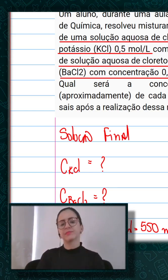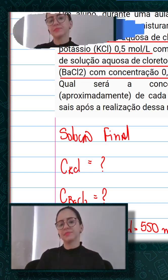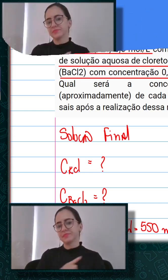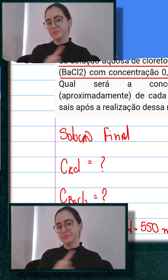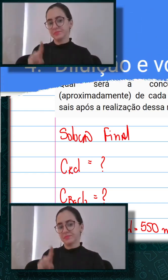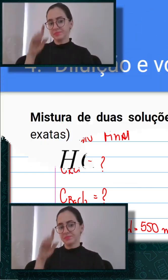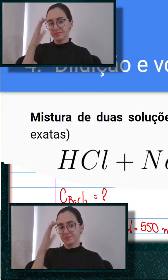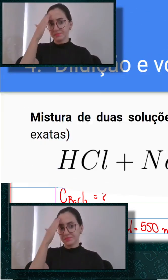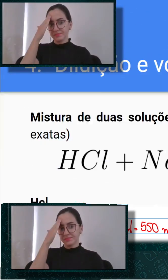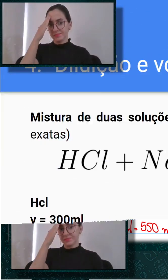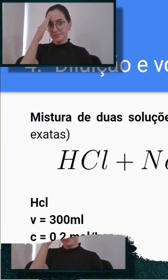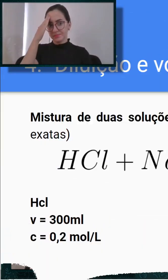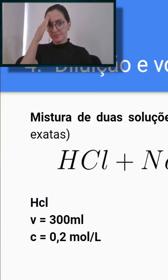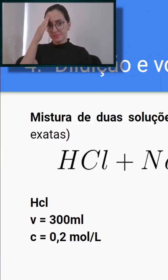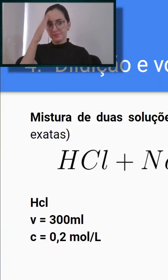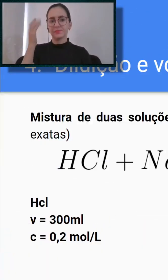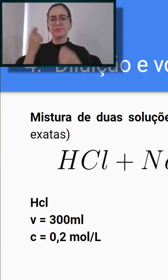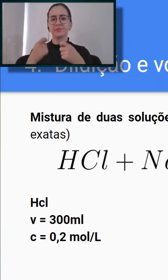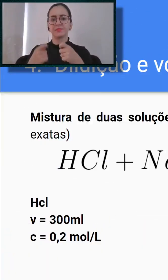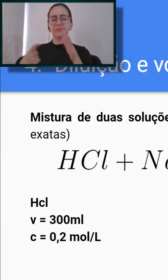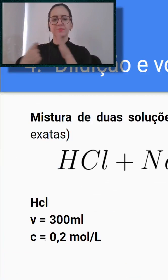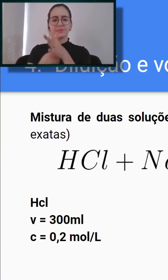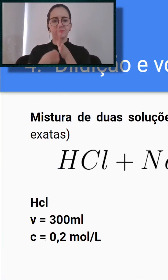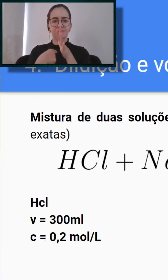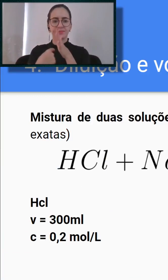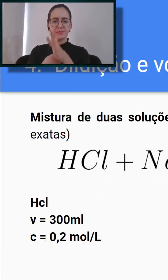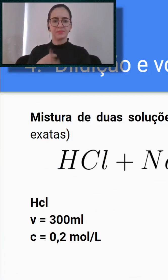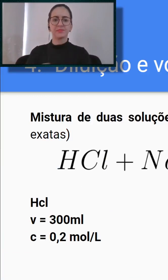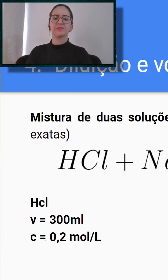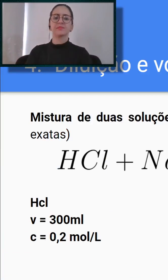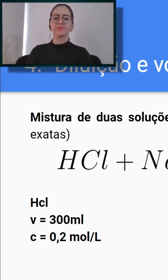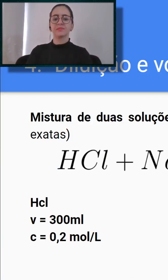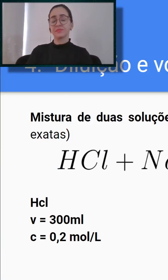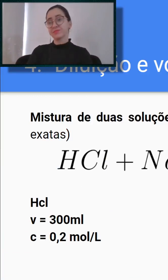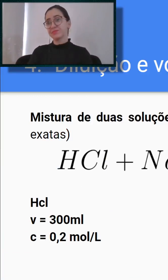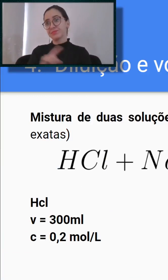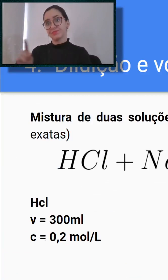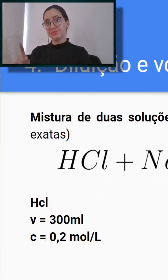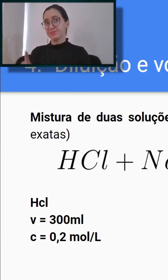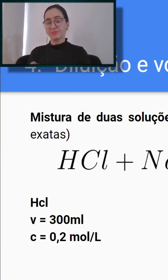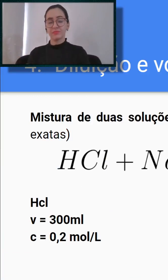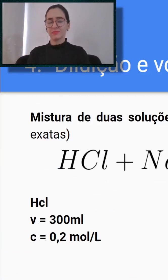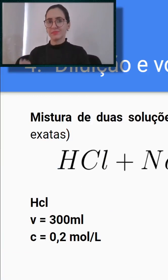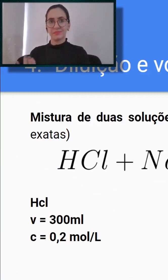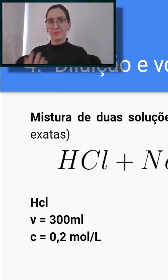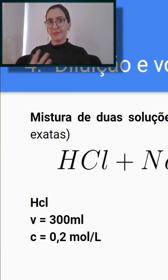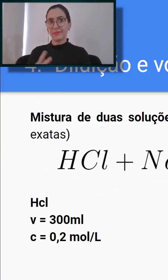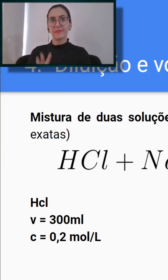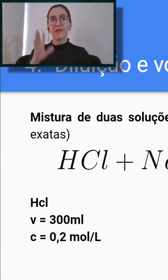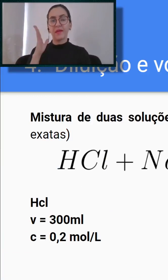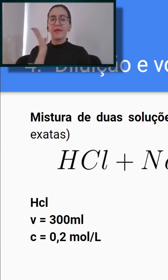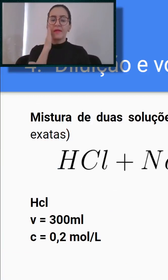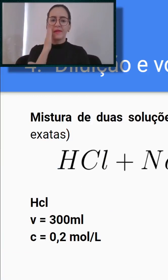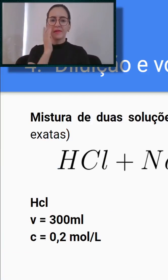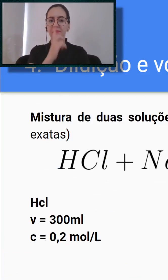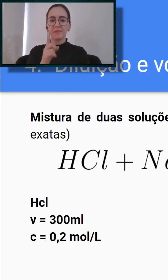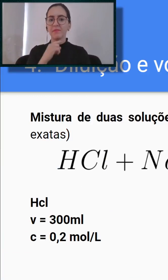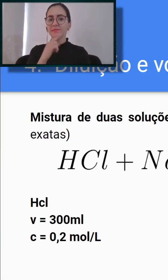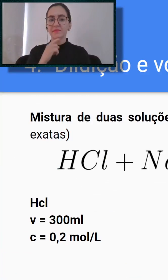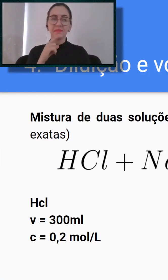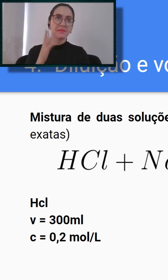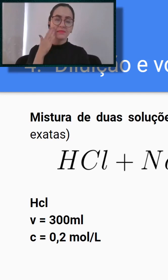Galera, se tiver com dúvida, vocês têm que perguntar, tá? Porque eu não vou descobrir se vocês estão com dúvida do nada, não. Vocês têm que falar. Bora